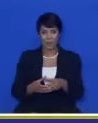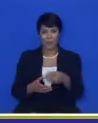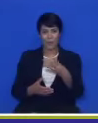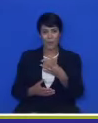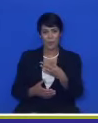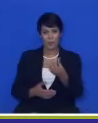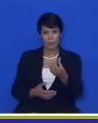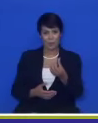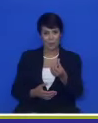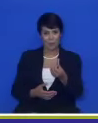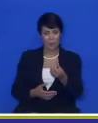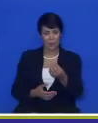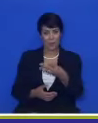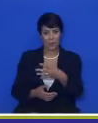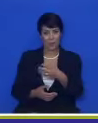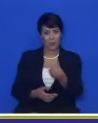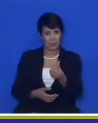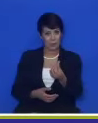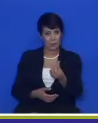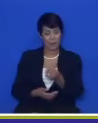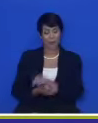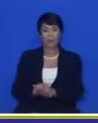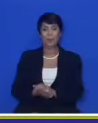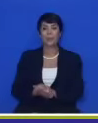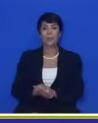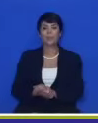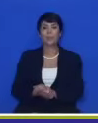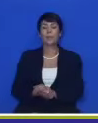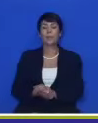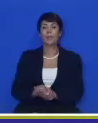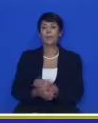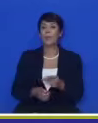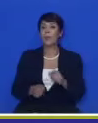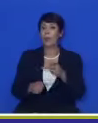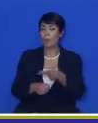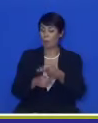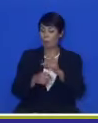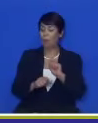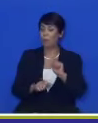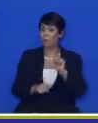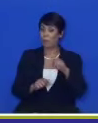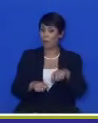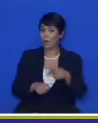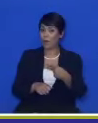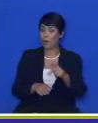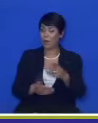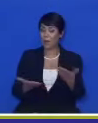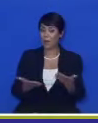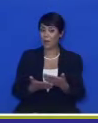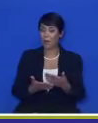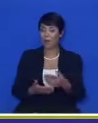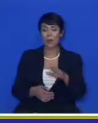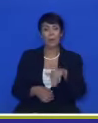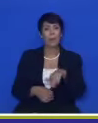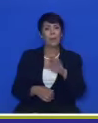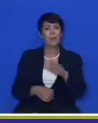número 46. Rosa 46. Esse prêmio pode sair para você hoje.